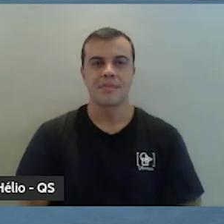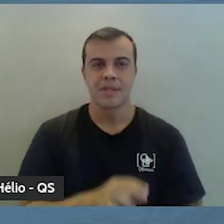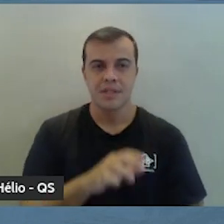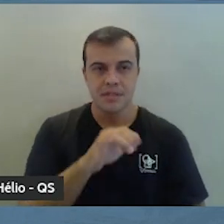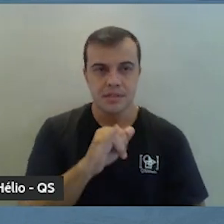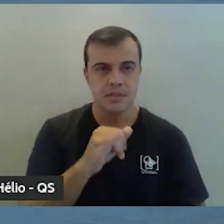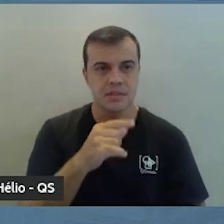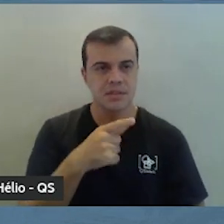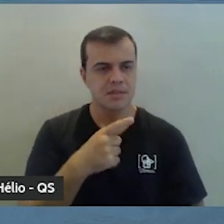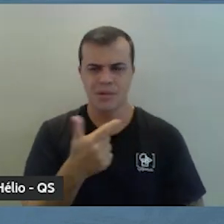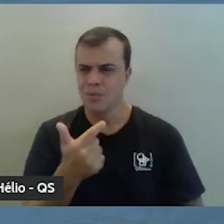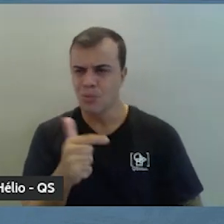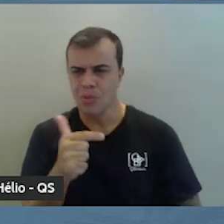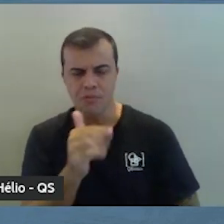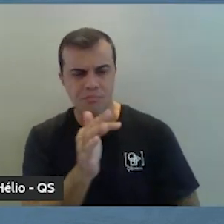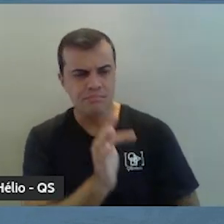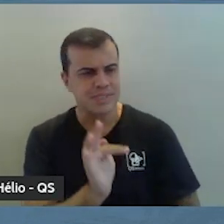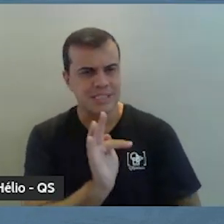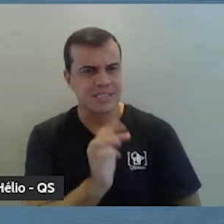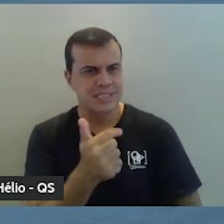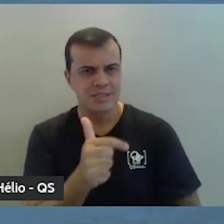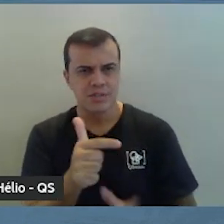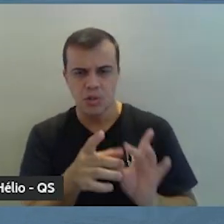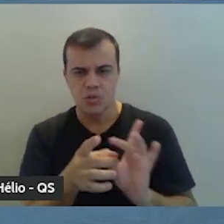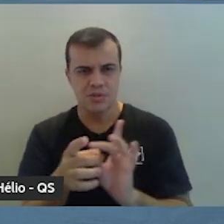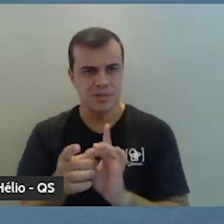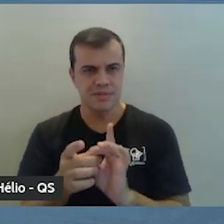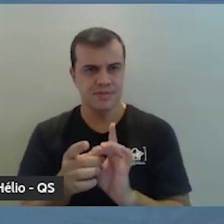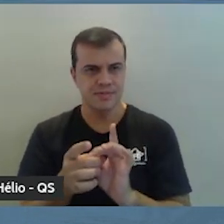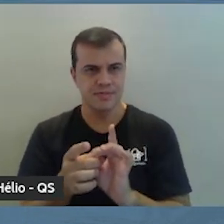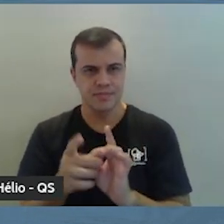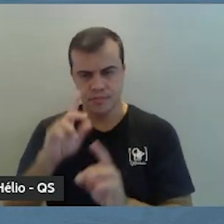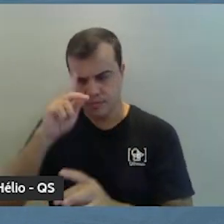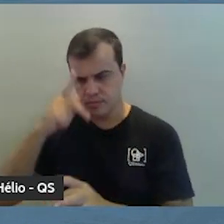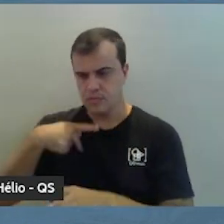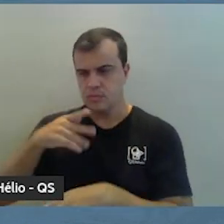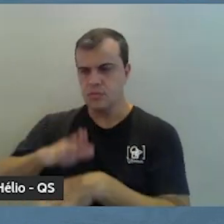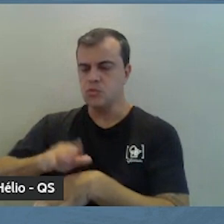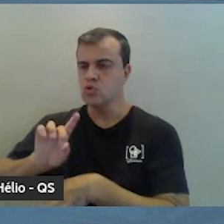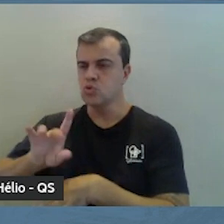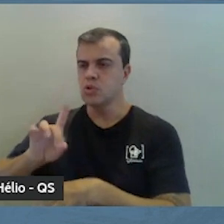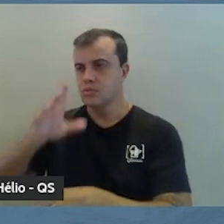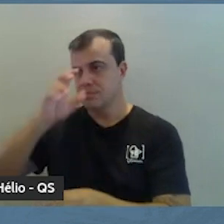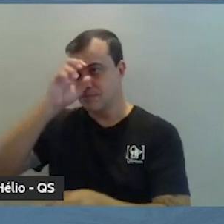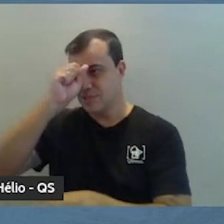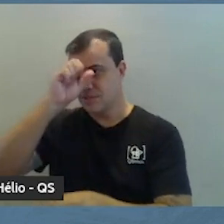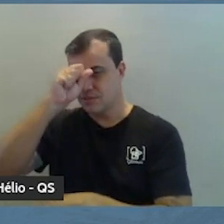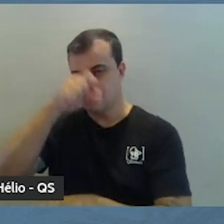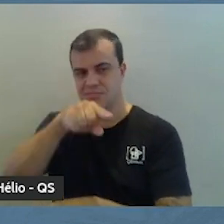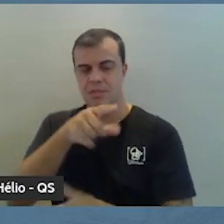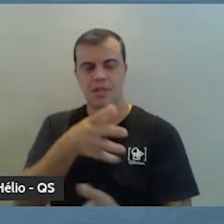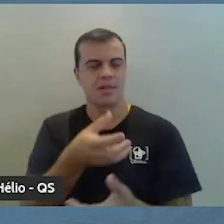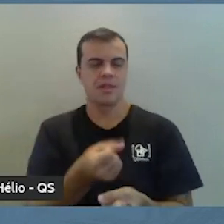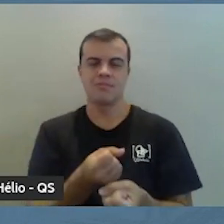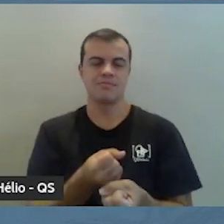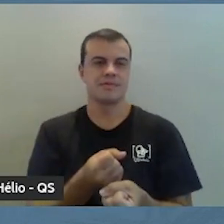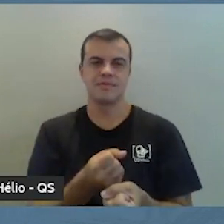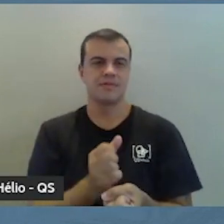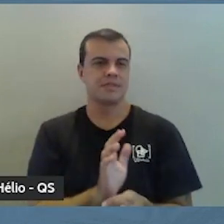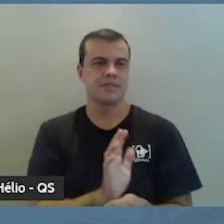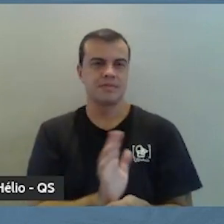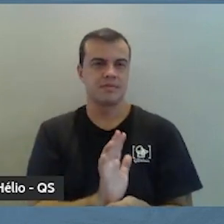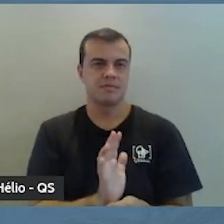está fora desse contexto, ou seja, você ser autodidata, você imediatamente seria taxado